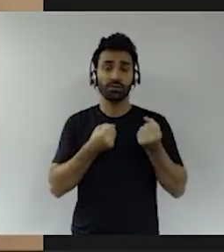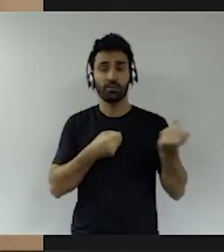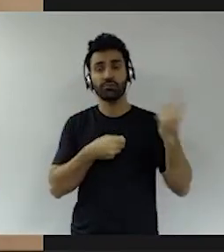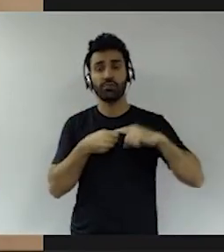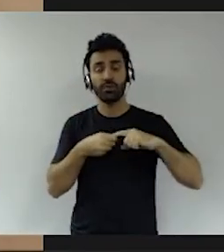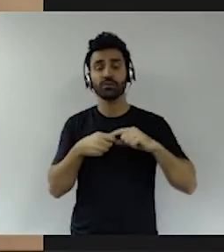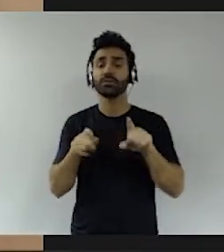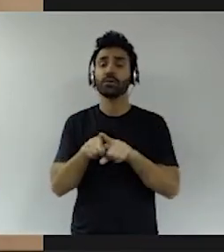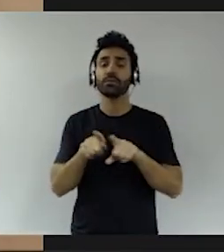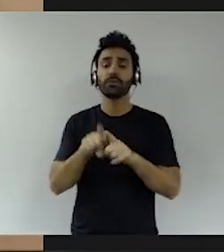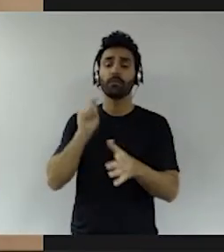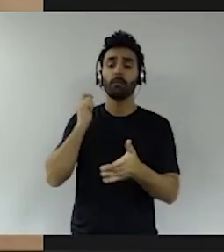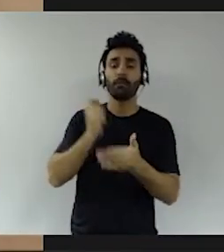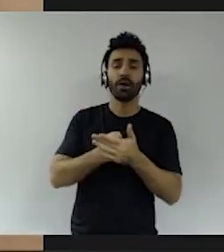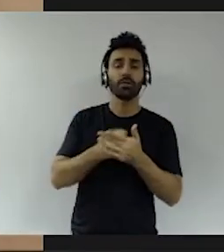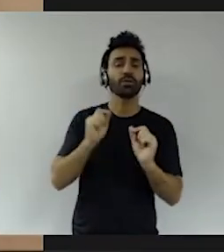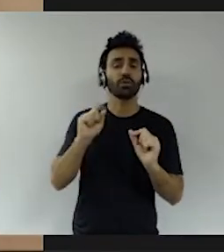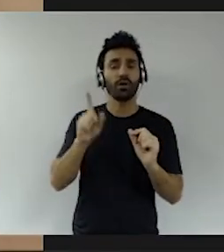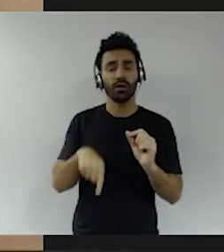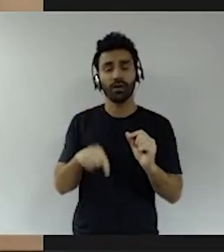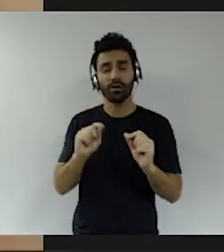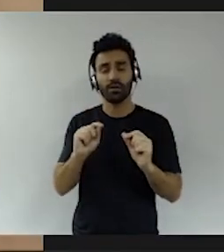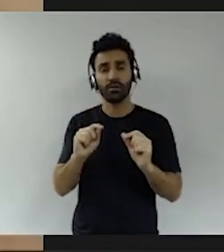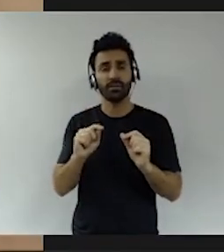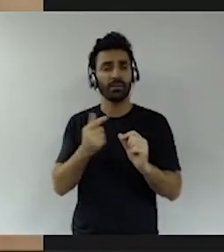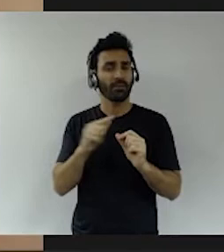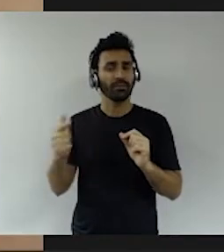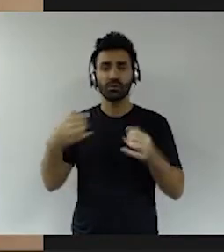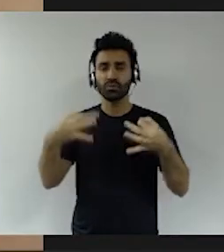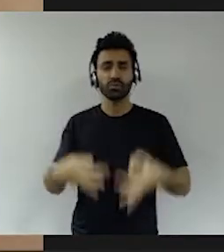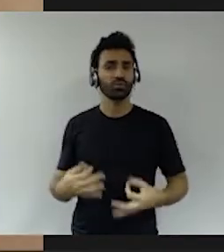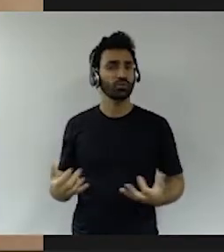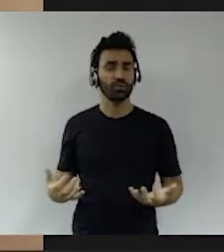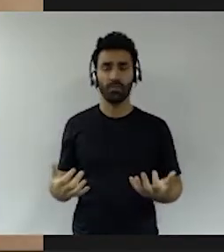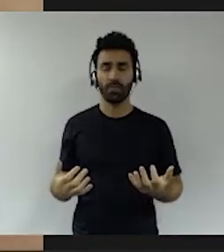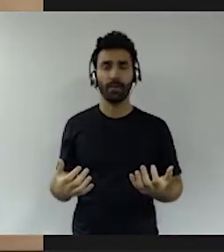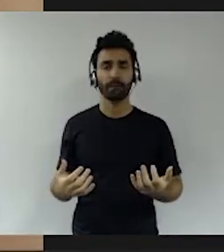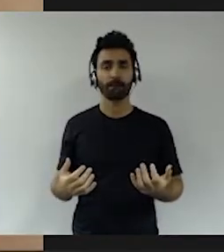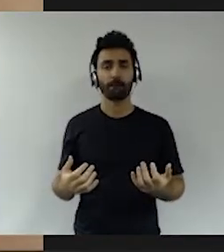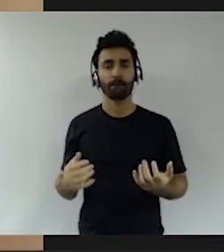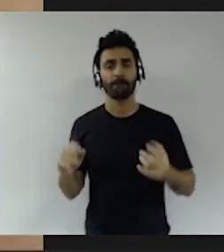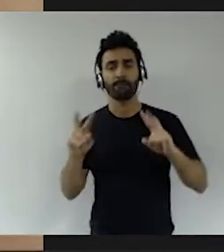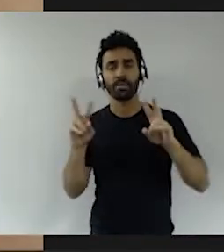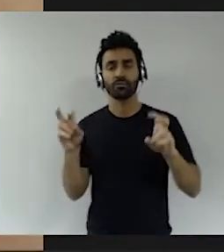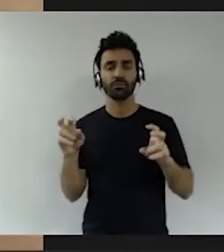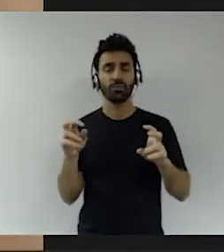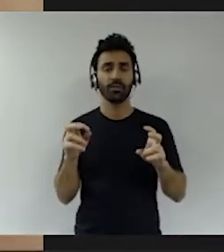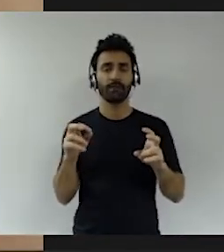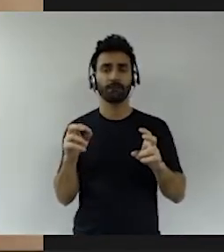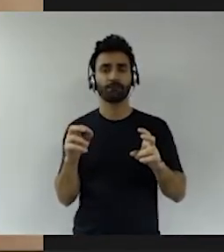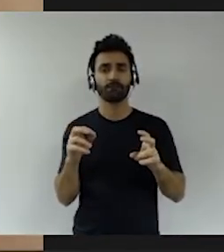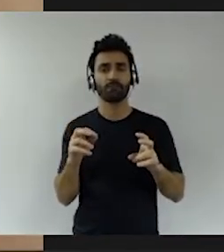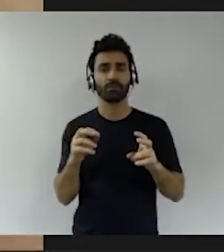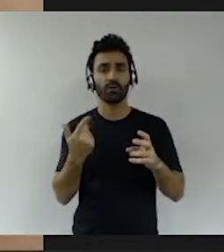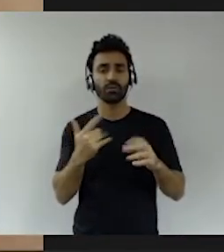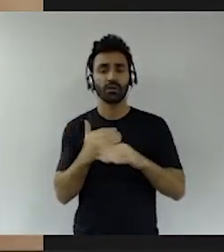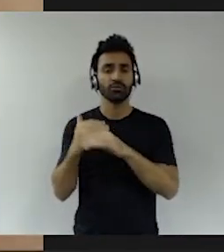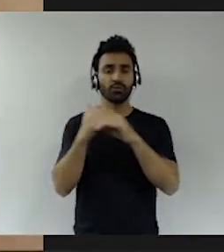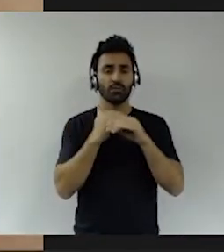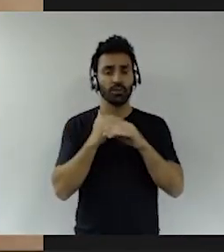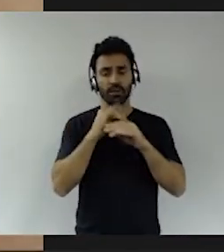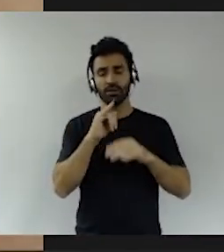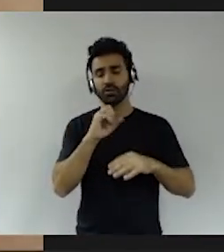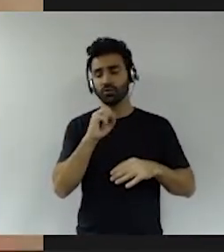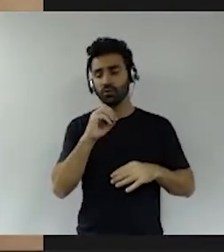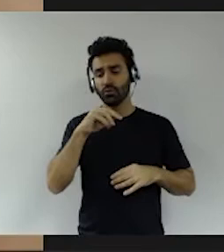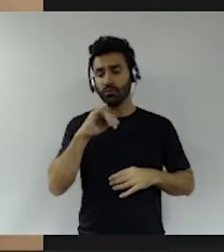o pagamento é feito de forma totalmente injusta no que se refere à questão da isonomia, né? Que